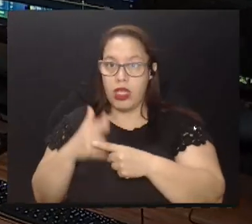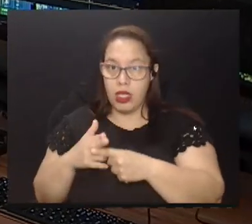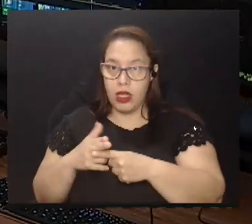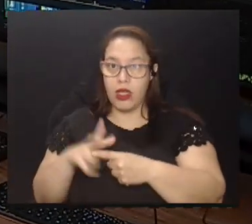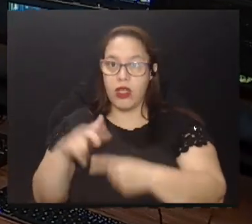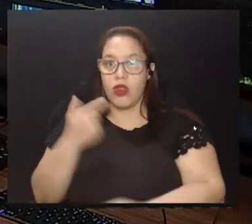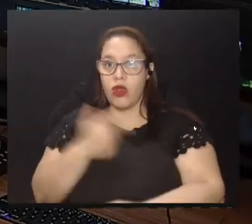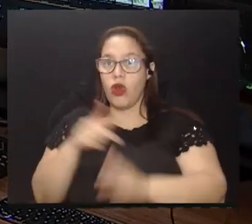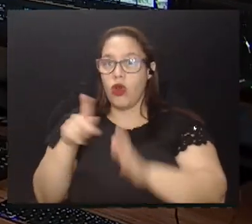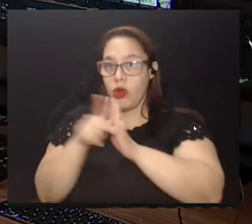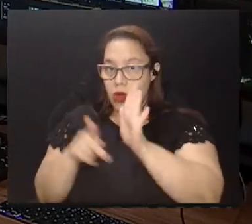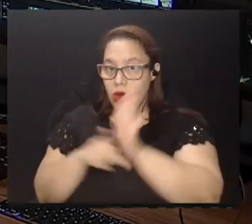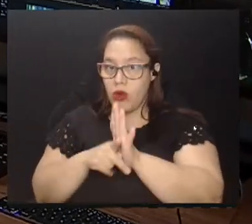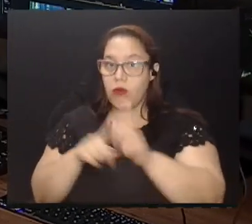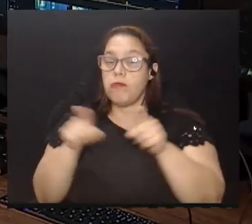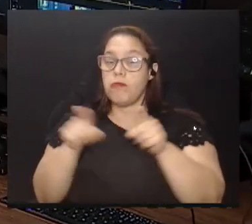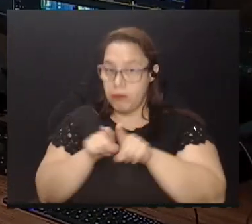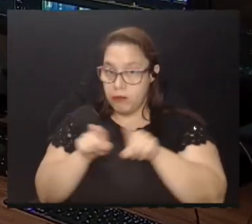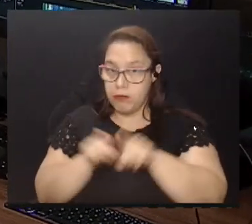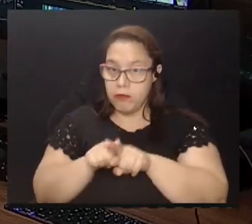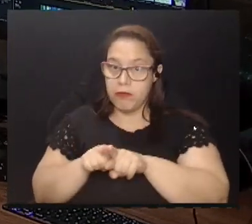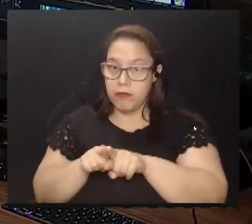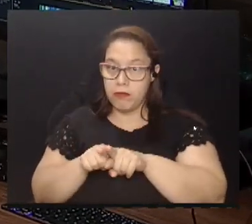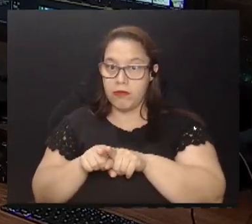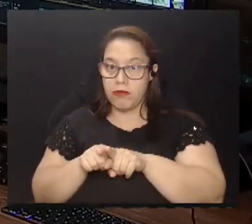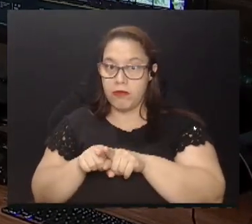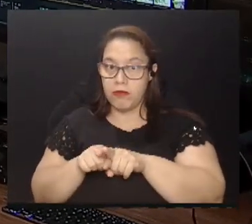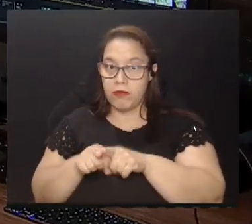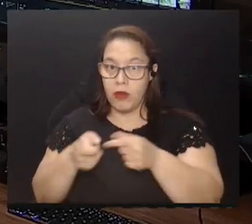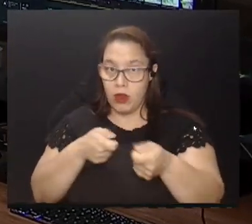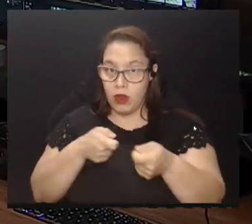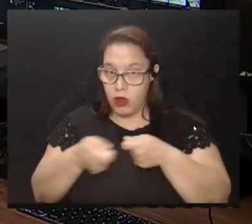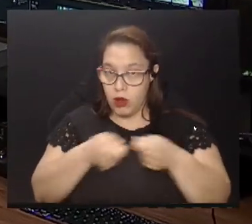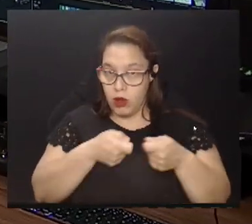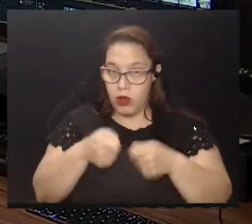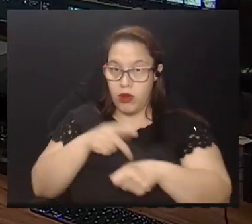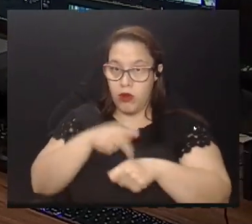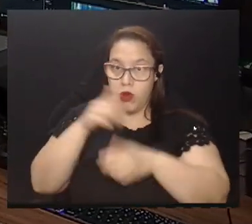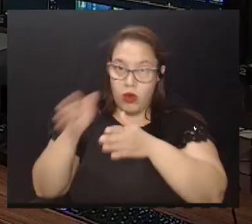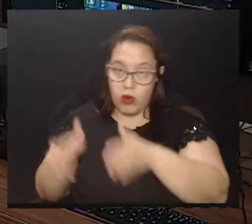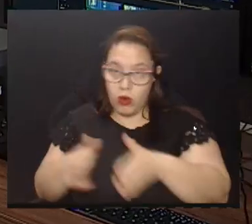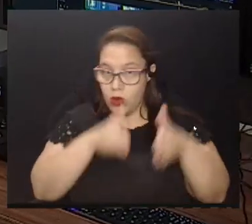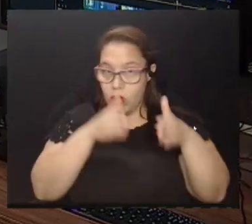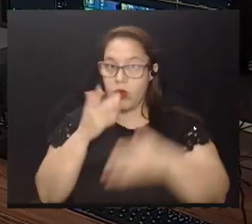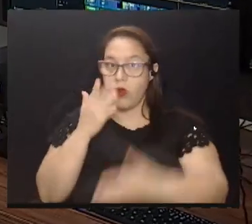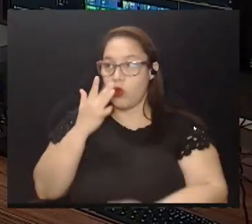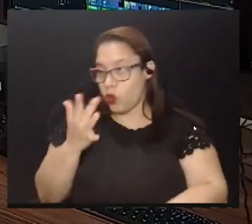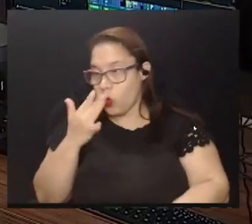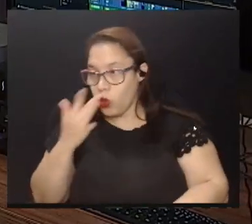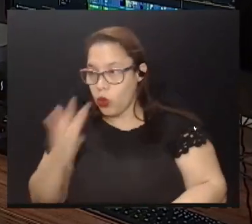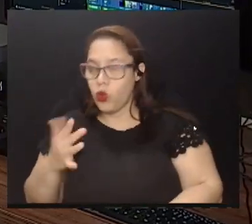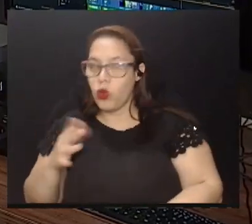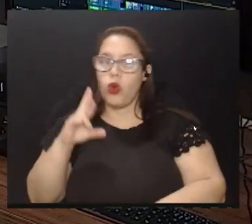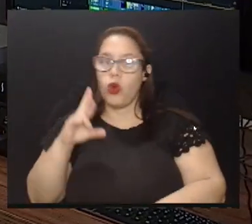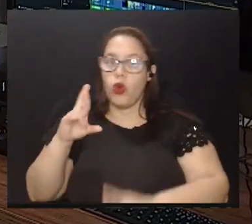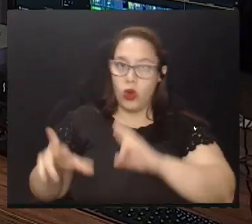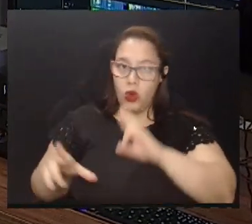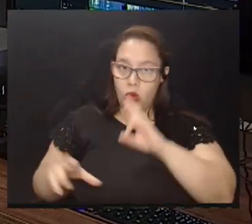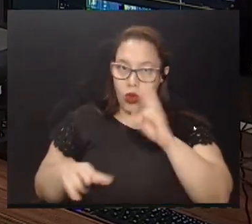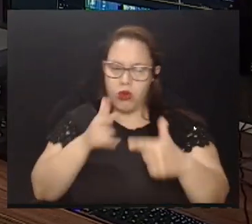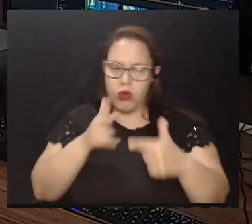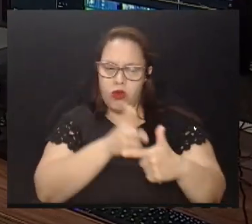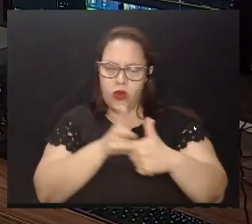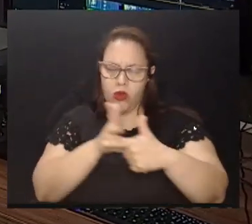também funciona como uma sala de correção de cor, de pós-produção, né? Então todas as diferenças de câmeras, de bitrate,